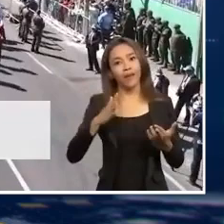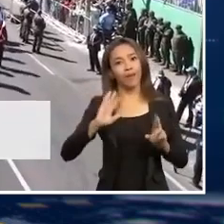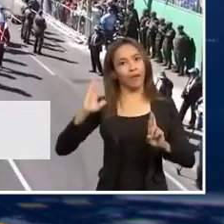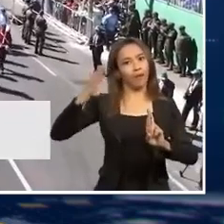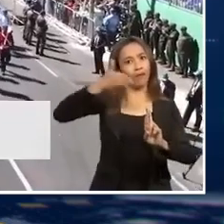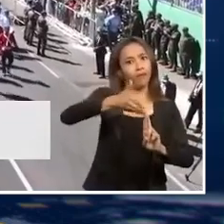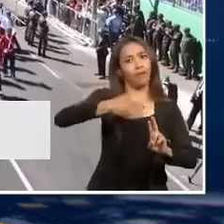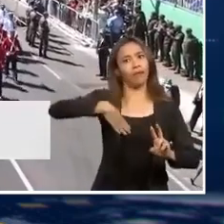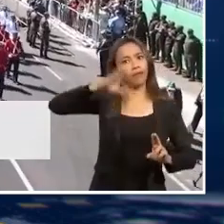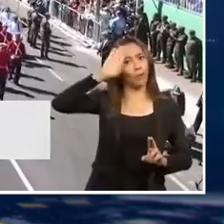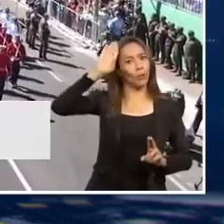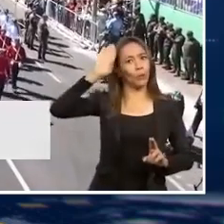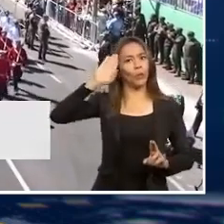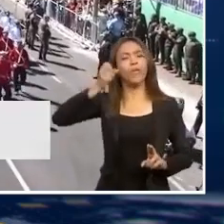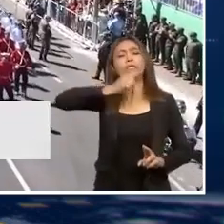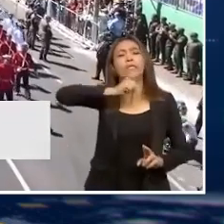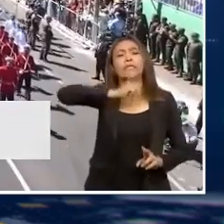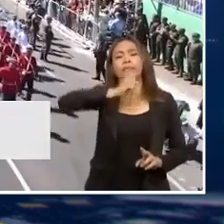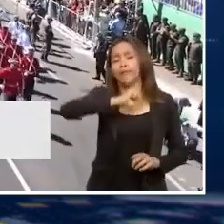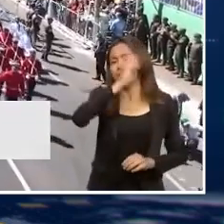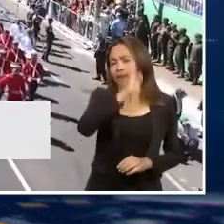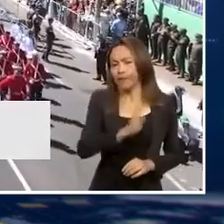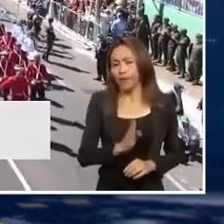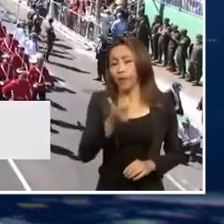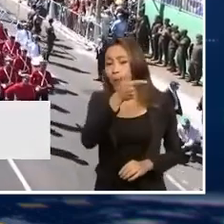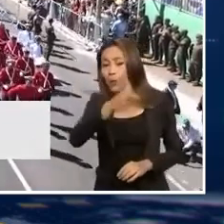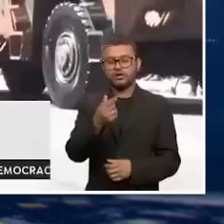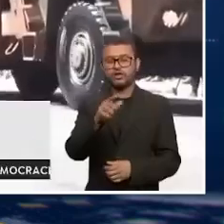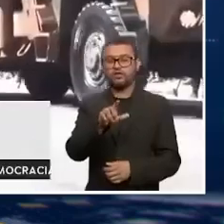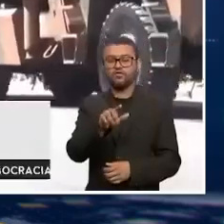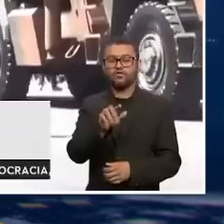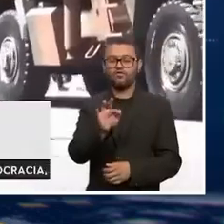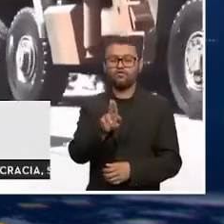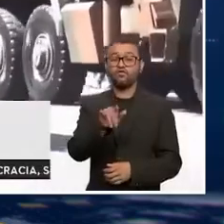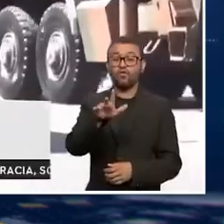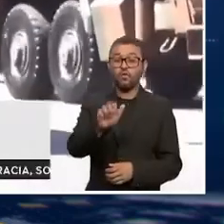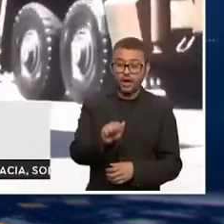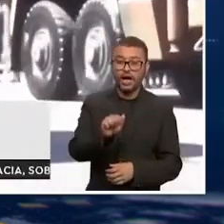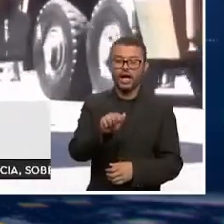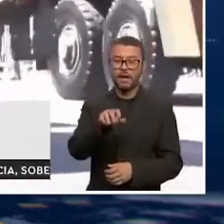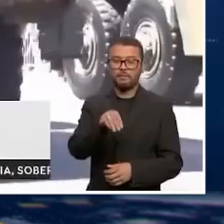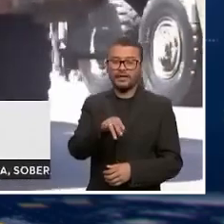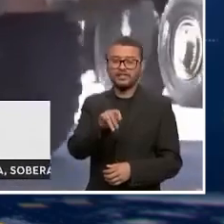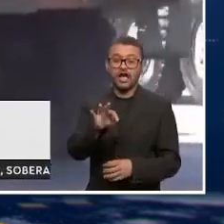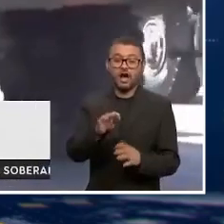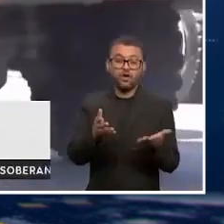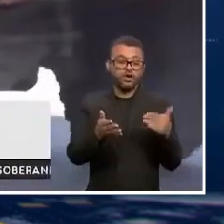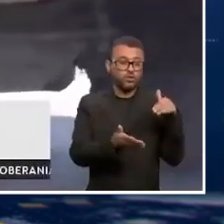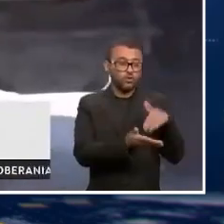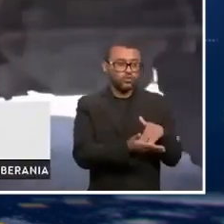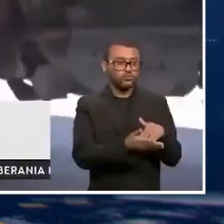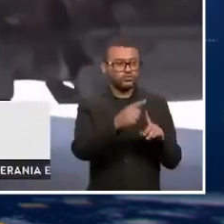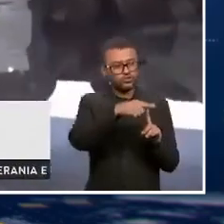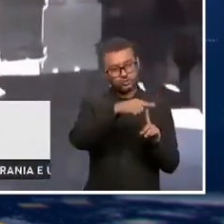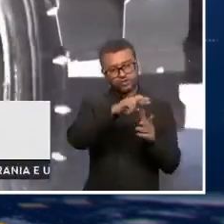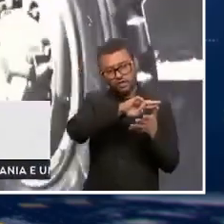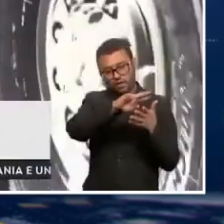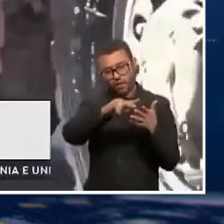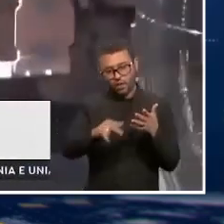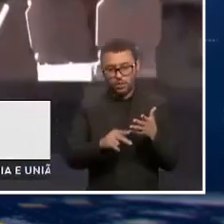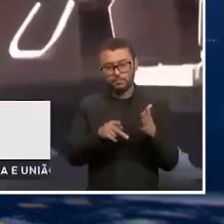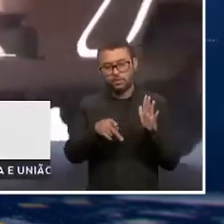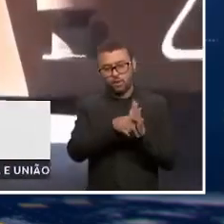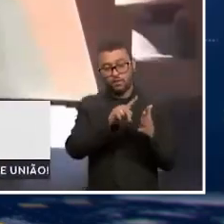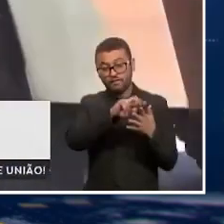ao evento, para evitar que fosse mais vazio do que a gente viu. Então, eu penso que quem planta, colhe, né? Como o Lula